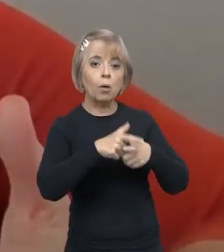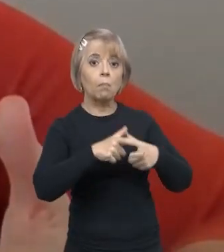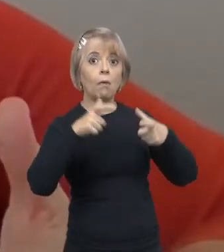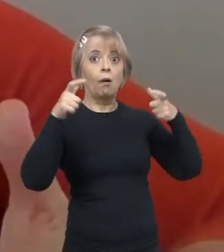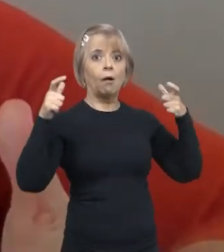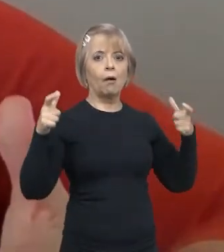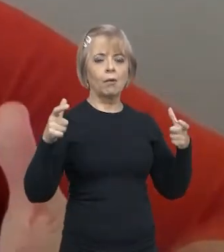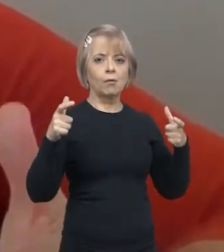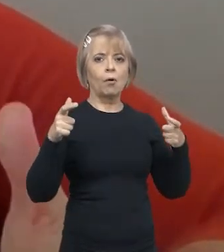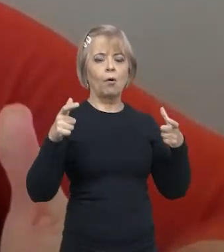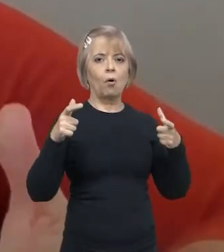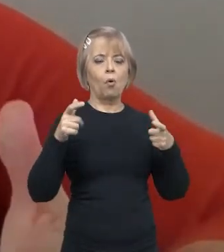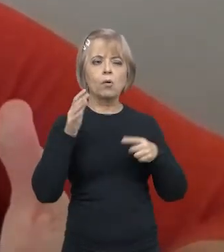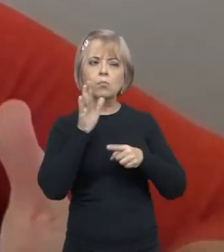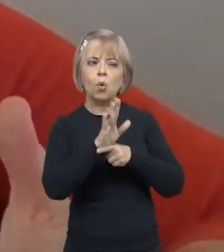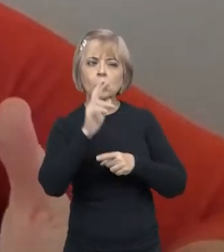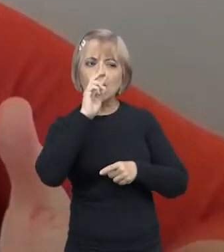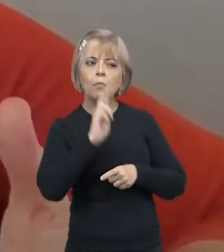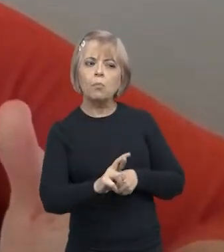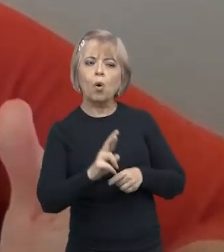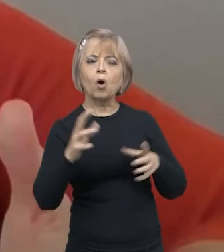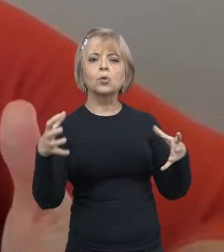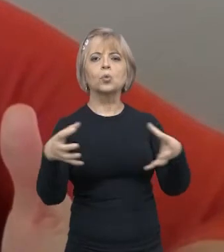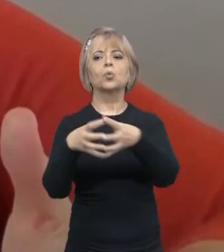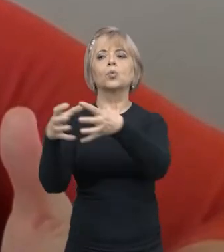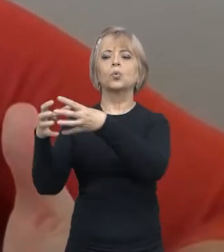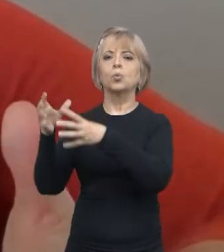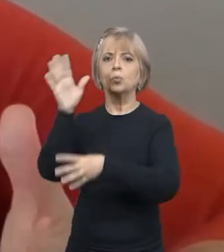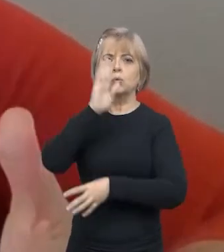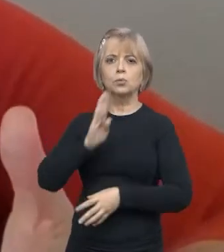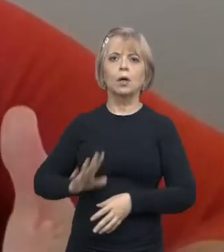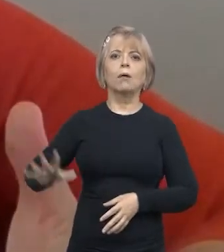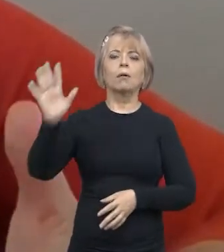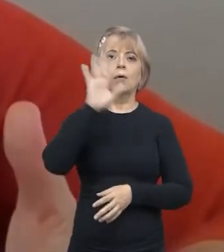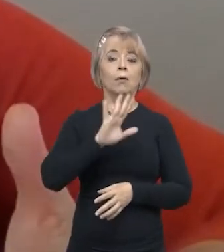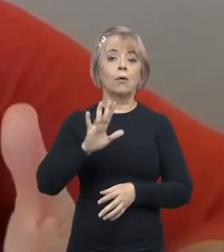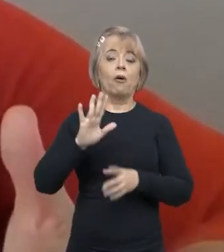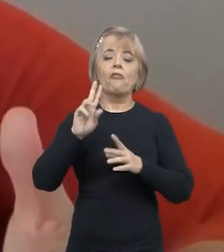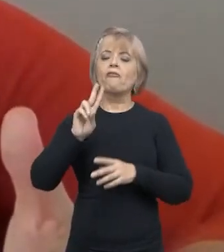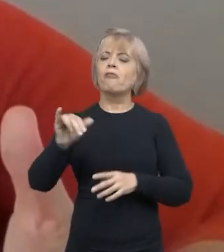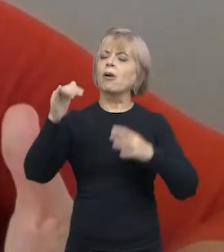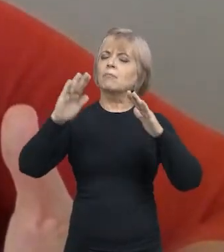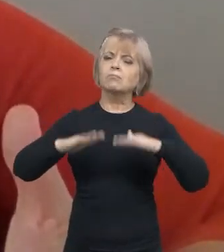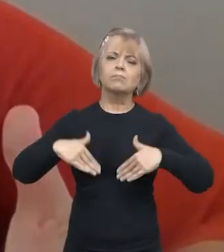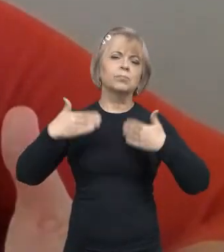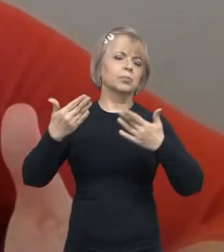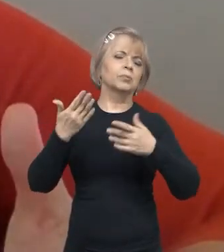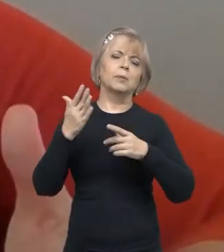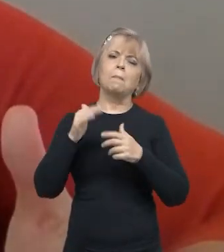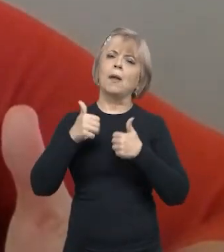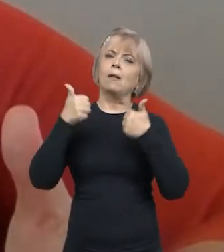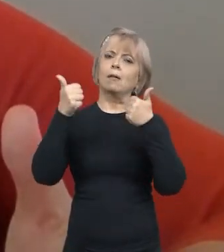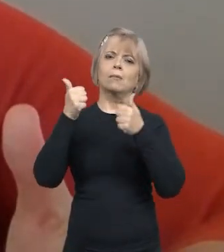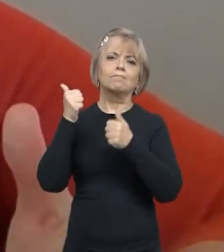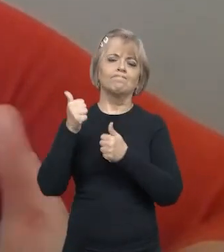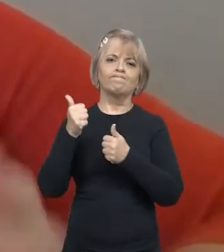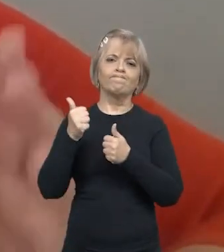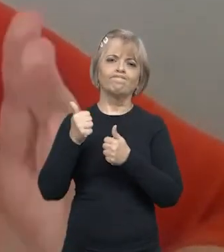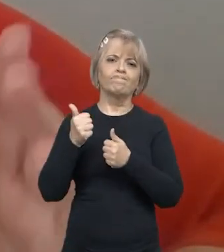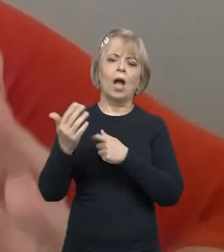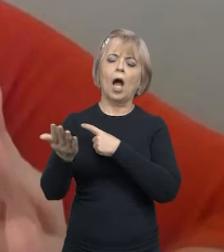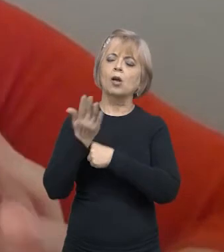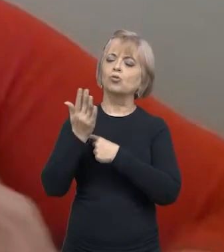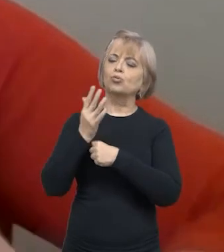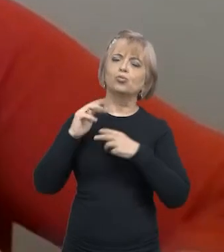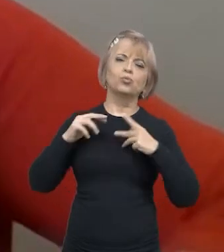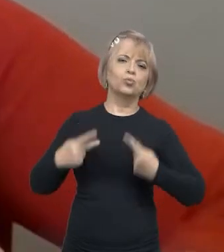do consumidor e oferecer uma resposta coletiva, isso vai aprimorar, vai auxiliar bastante a atuação do Ministério Público. Para